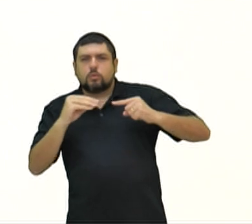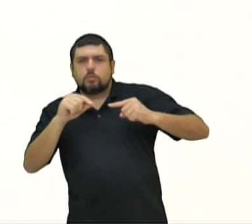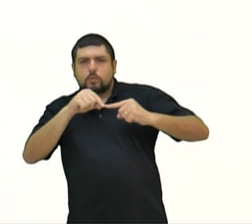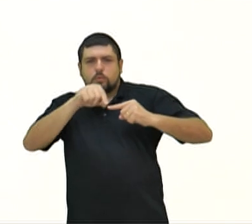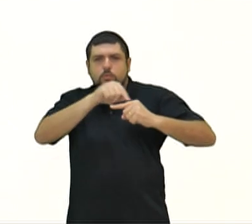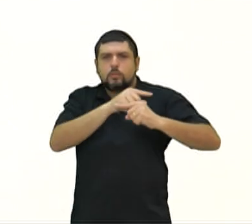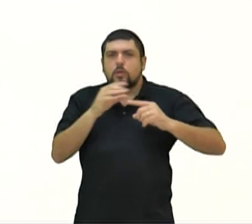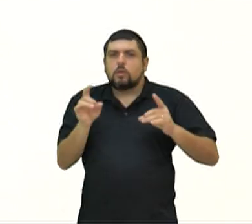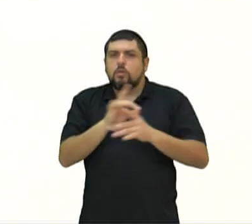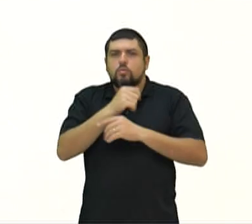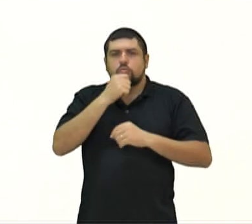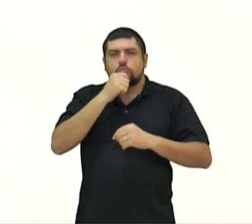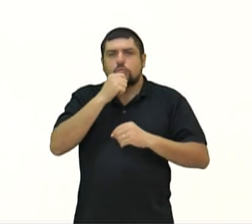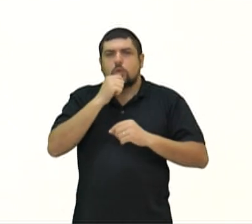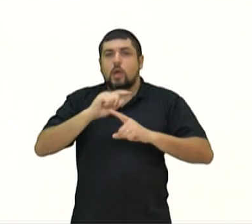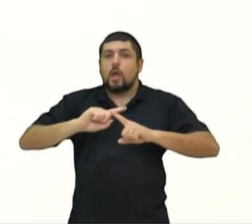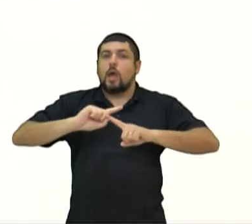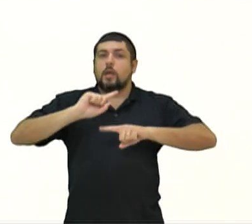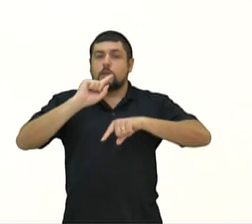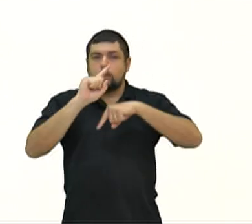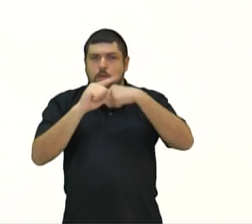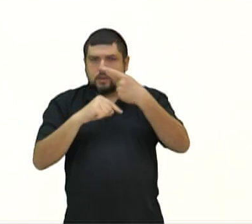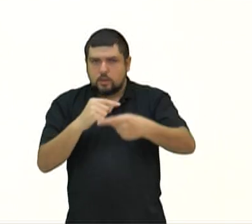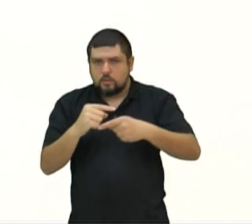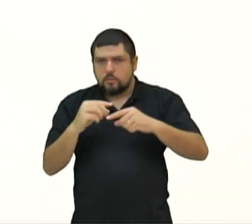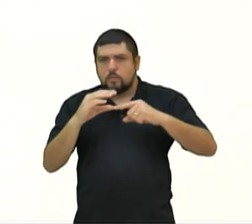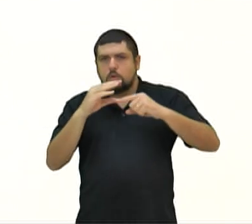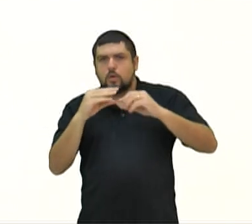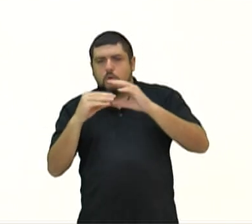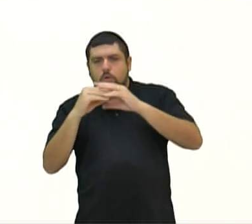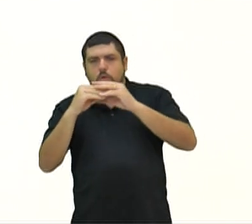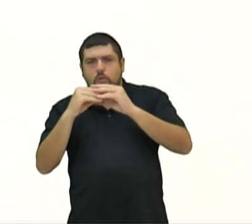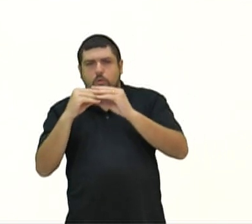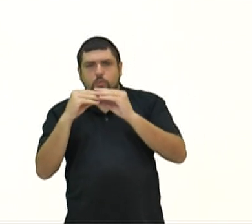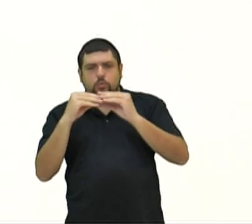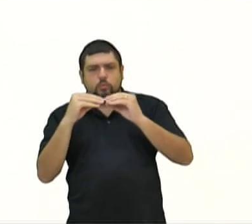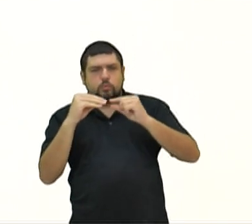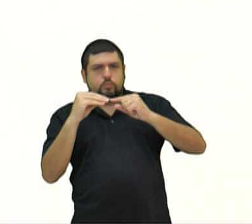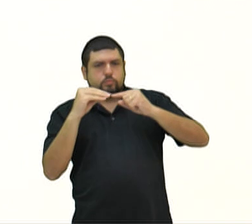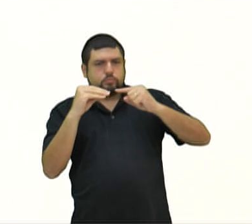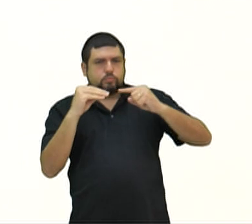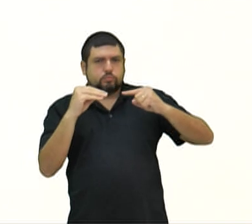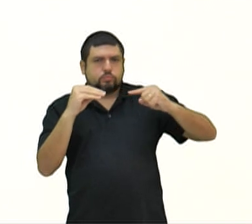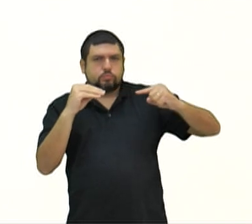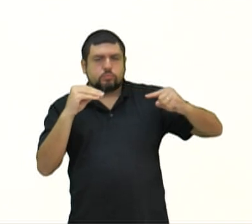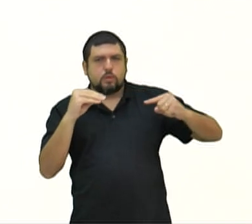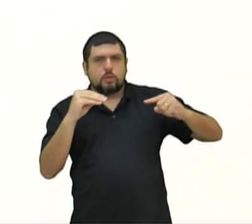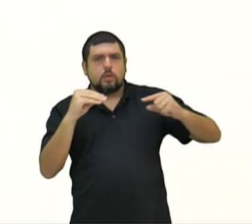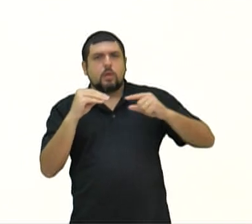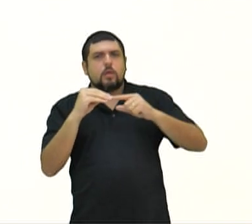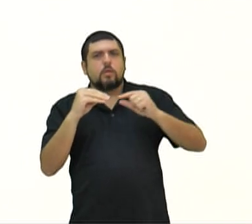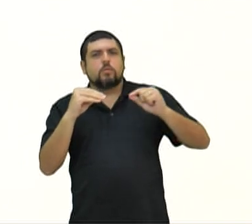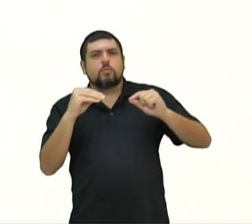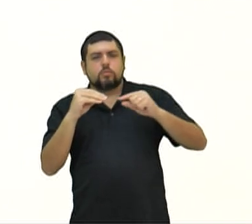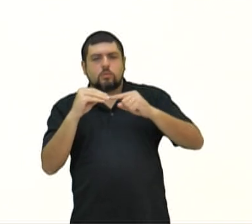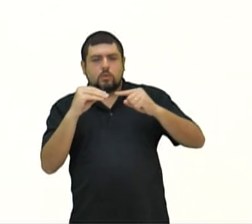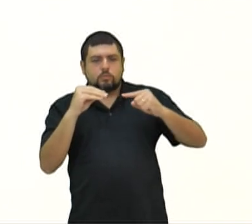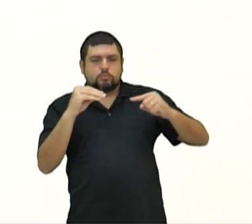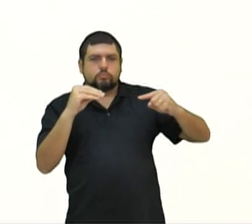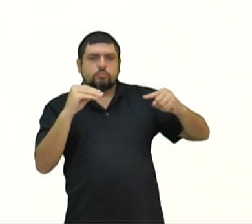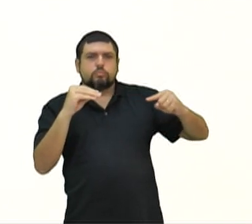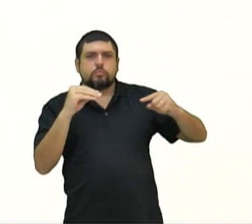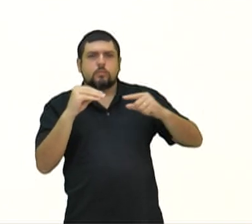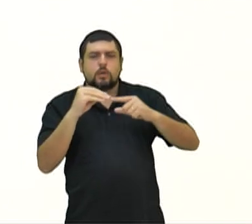está pronto, porque daí sim vem essa fase de especialização, ou diferenciação, onde elas perdem